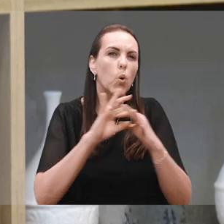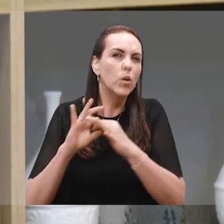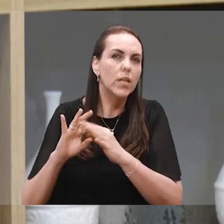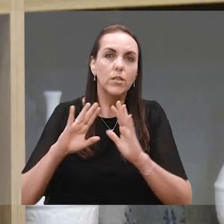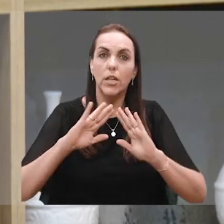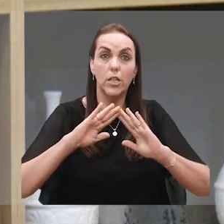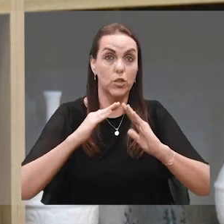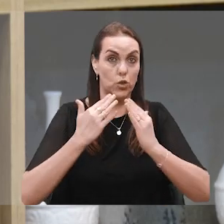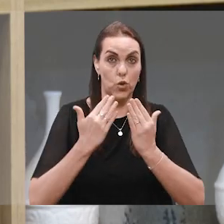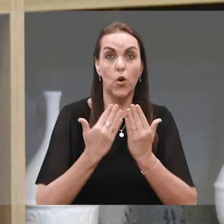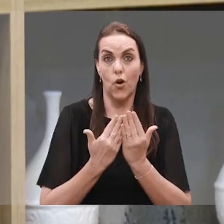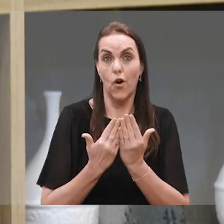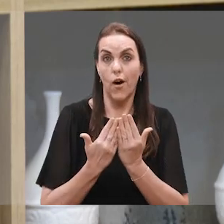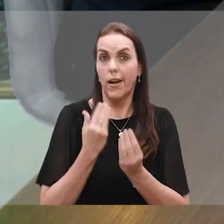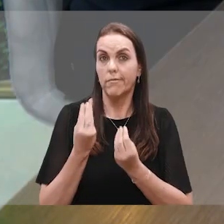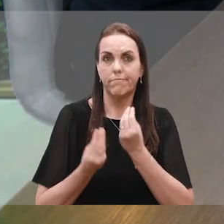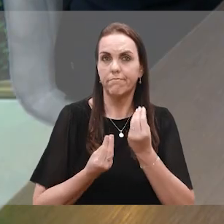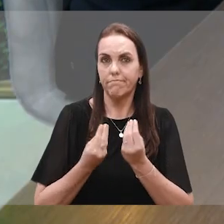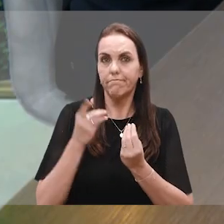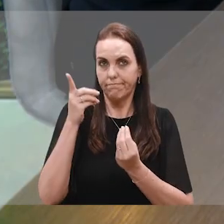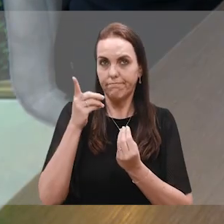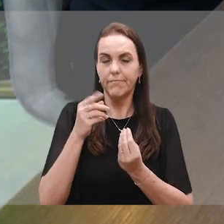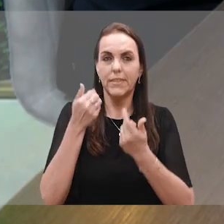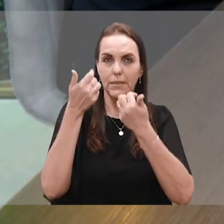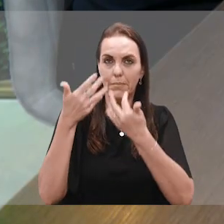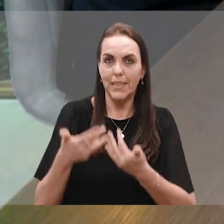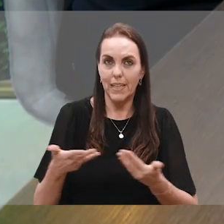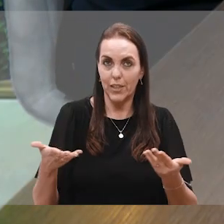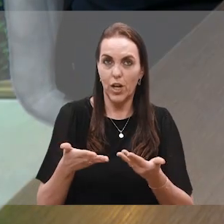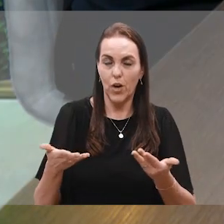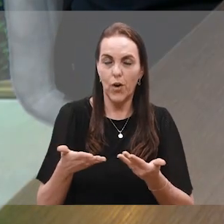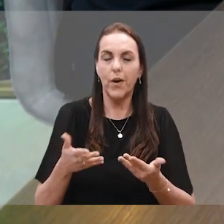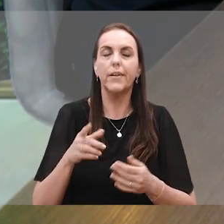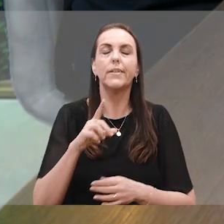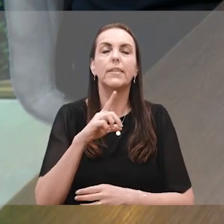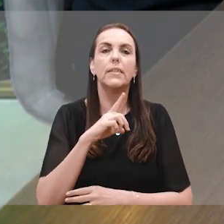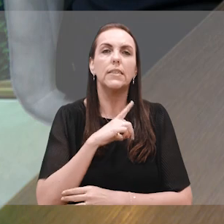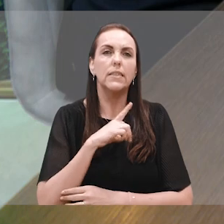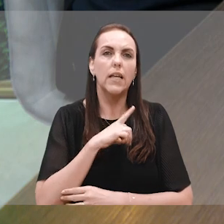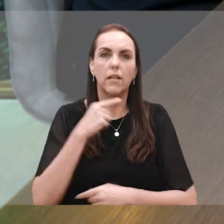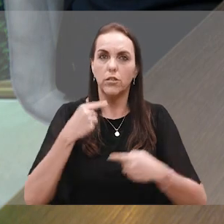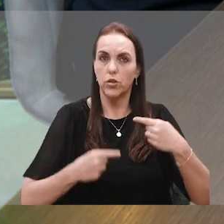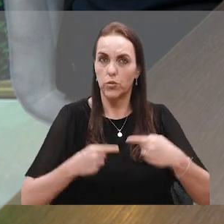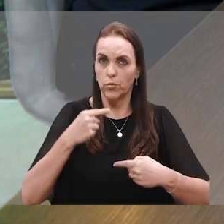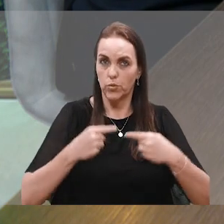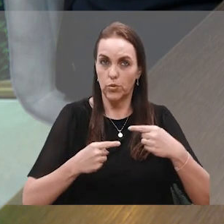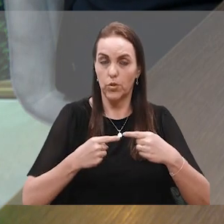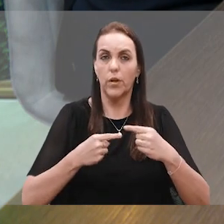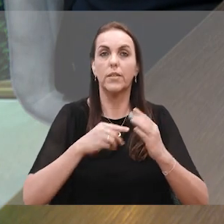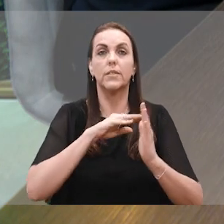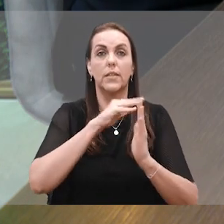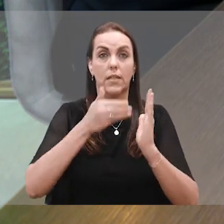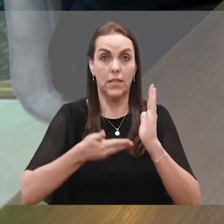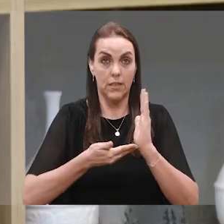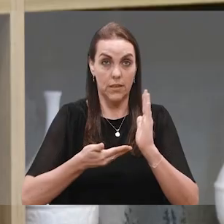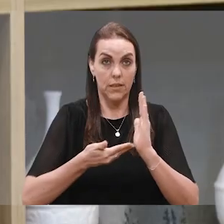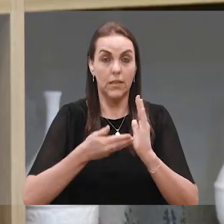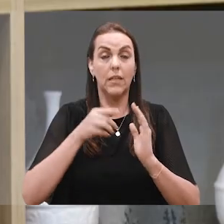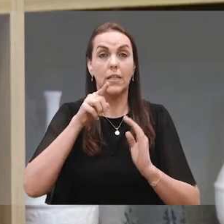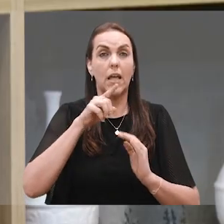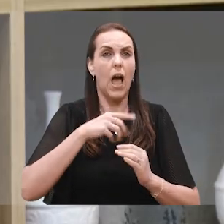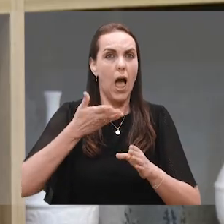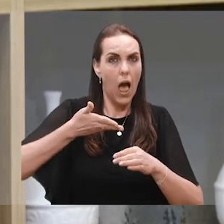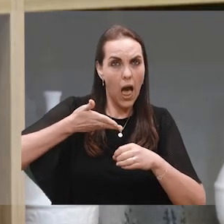das escolas, sobretudo, que a senhora levanta, nós temos discussões na Câmara dos Deputados